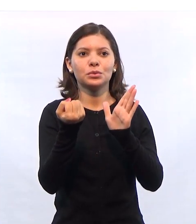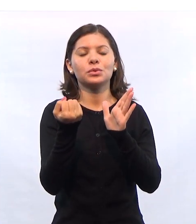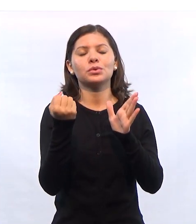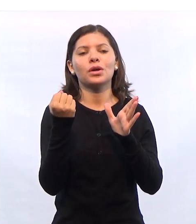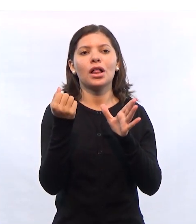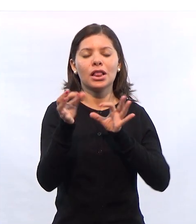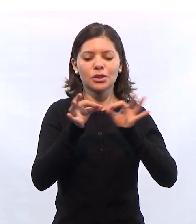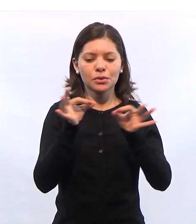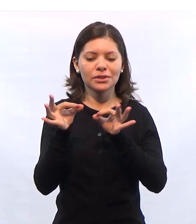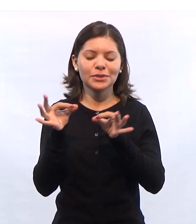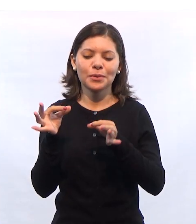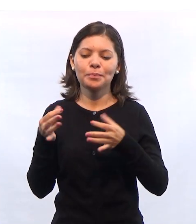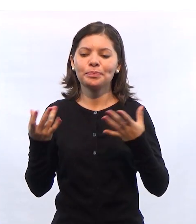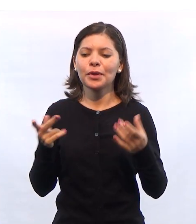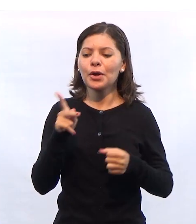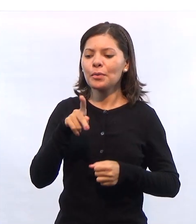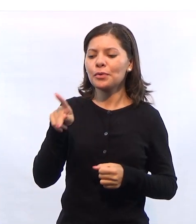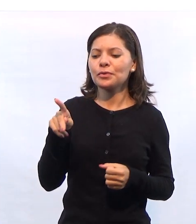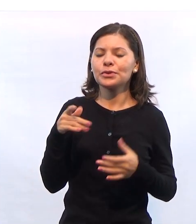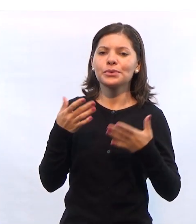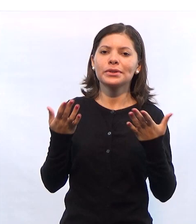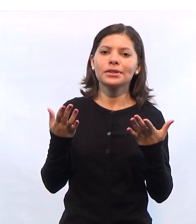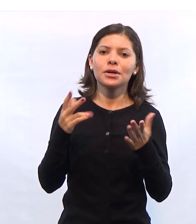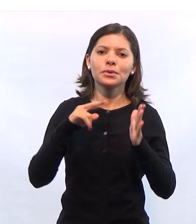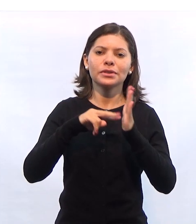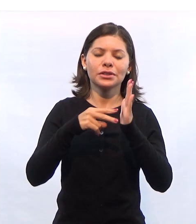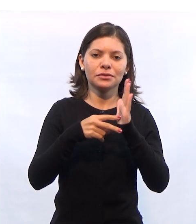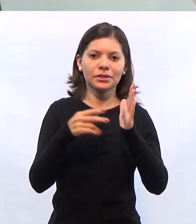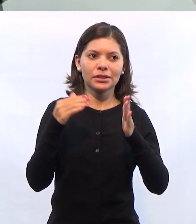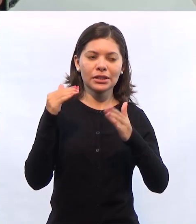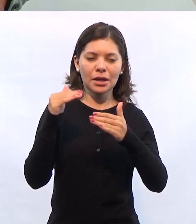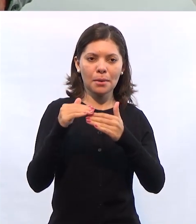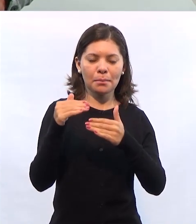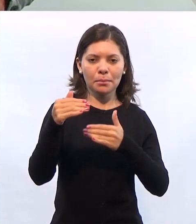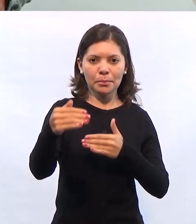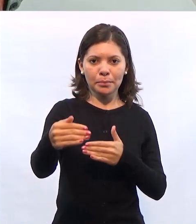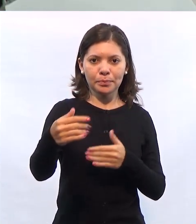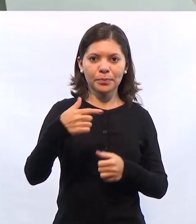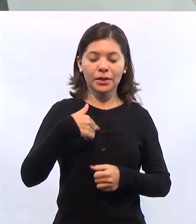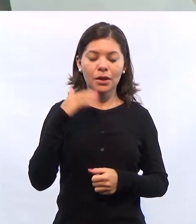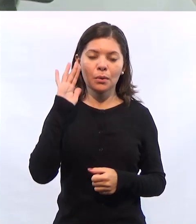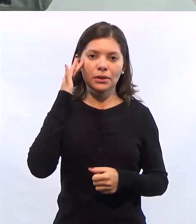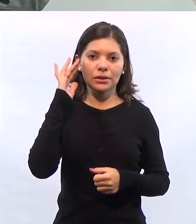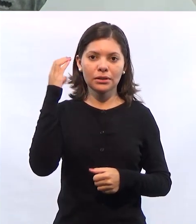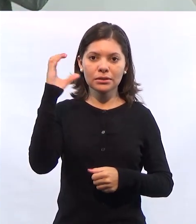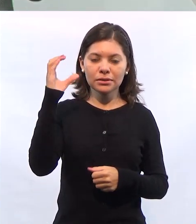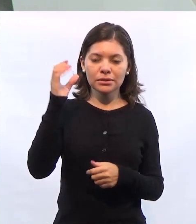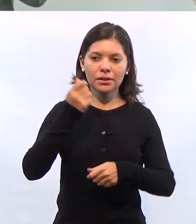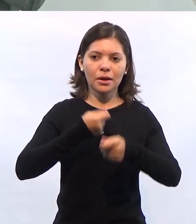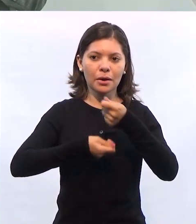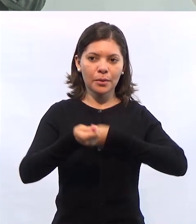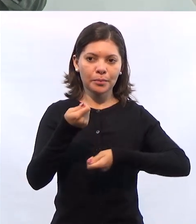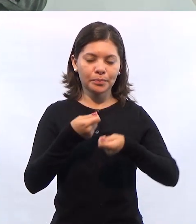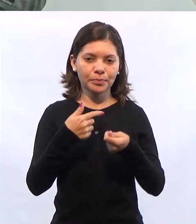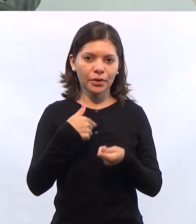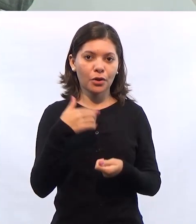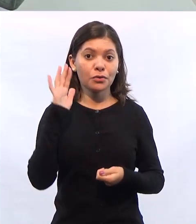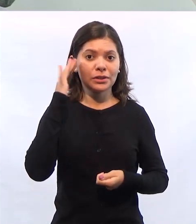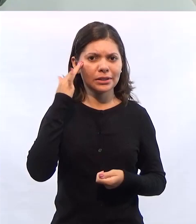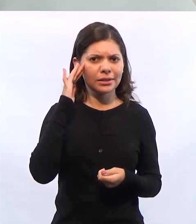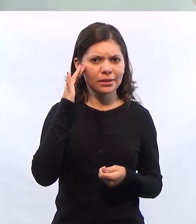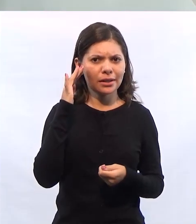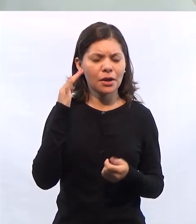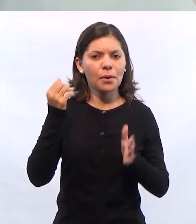nas organizações professor do céu Então quer dizer que a partir do momento que eu entendo a ciência da administração